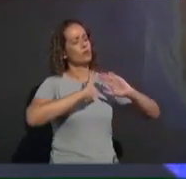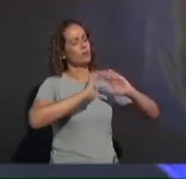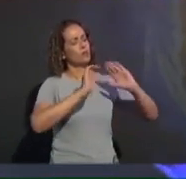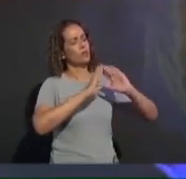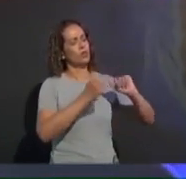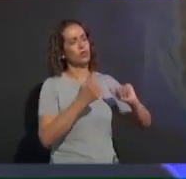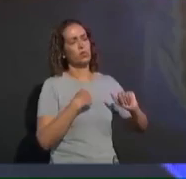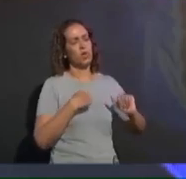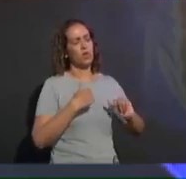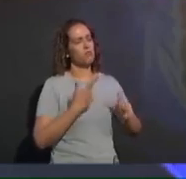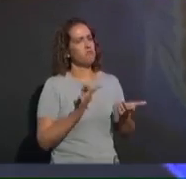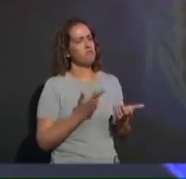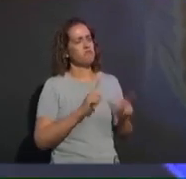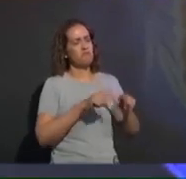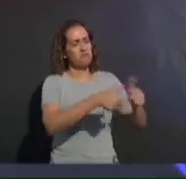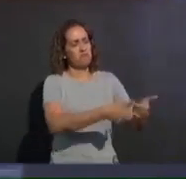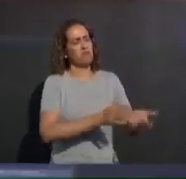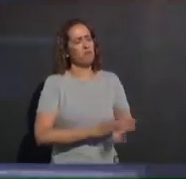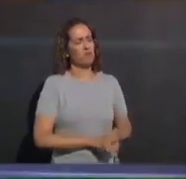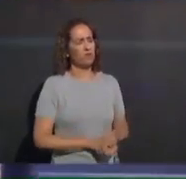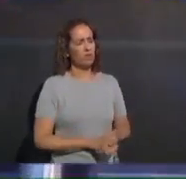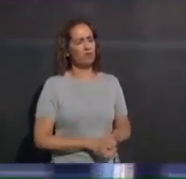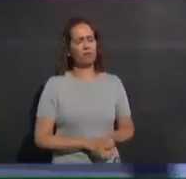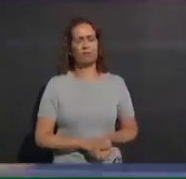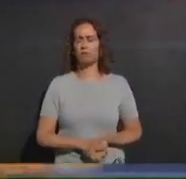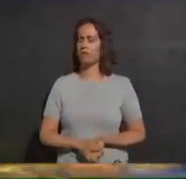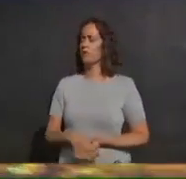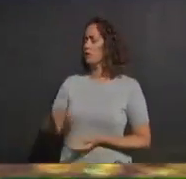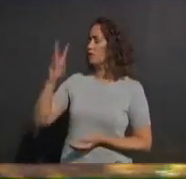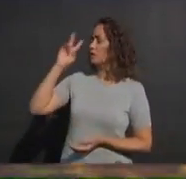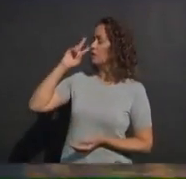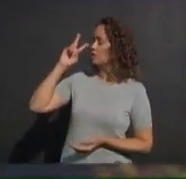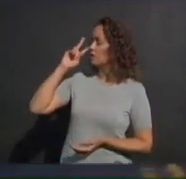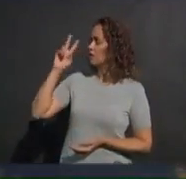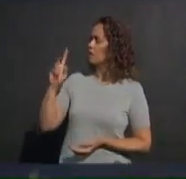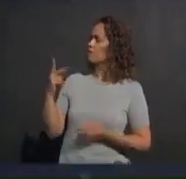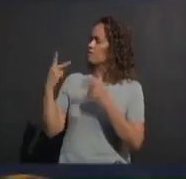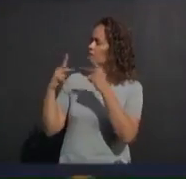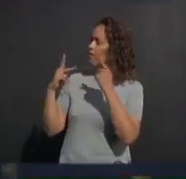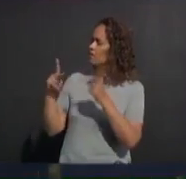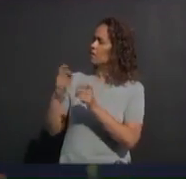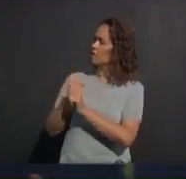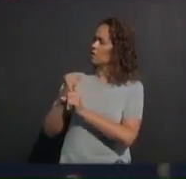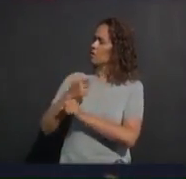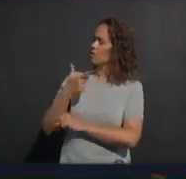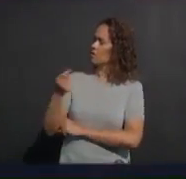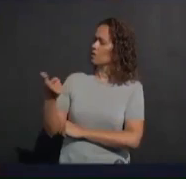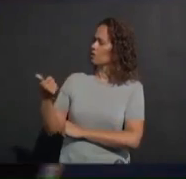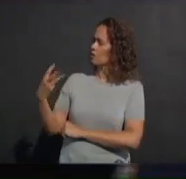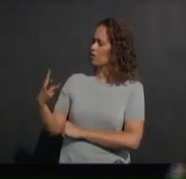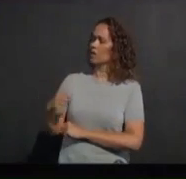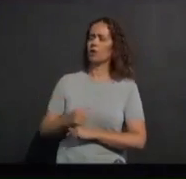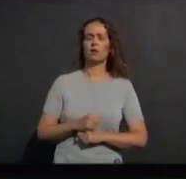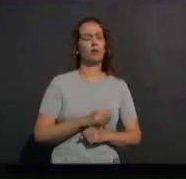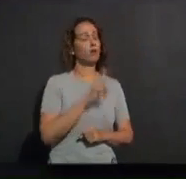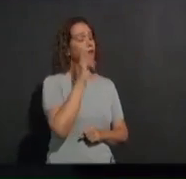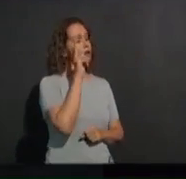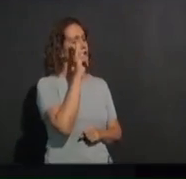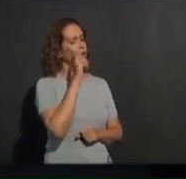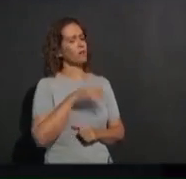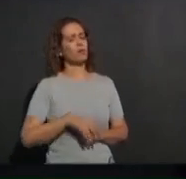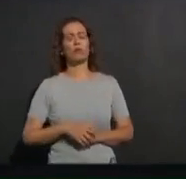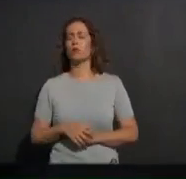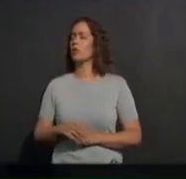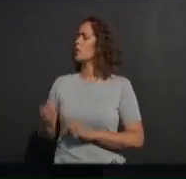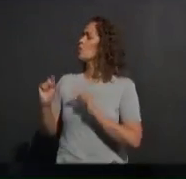fiz? O Espírito Santo falou com ele assim: você lembra de uma pregação que você ouviu em 2013? Ele falou: lembro. O que esse cara pregou?